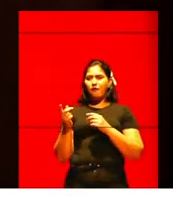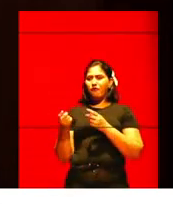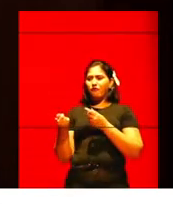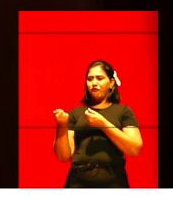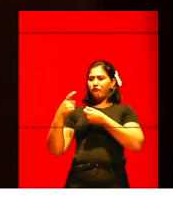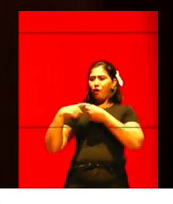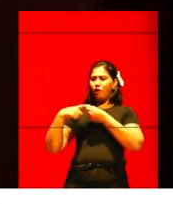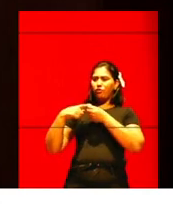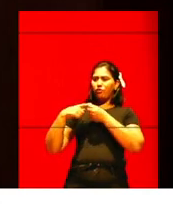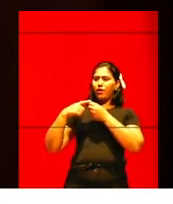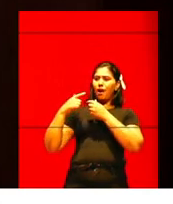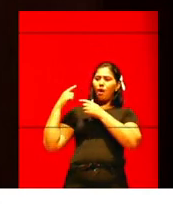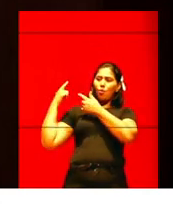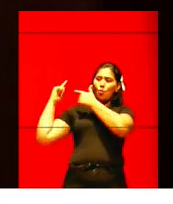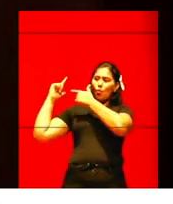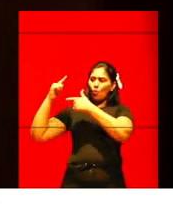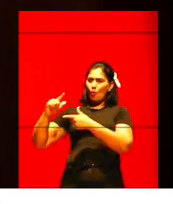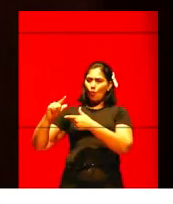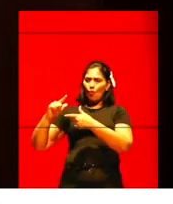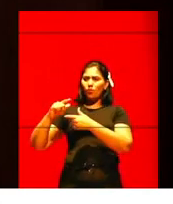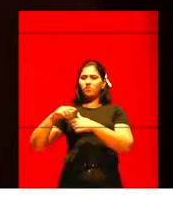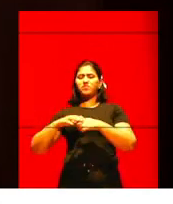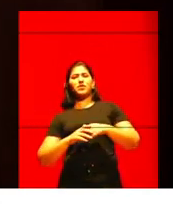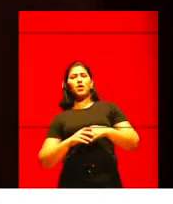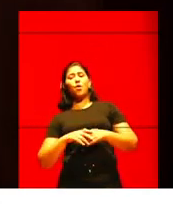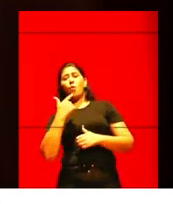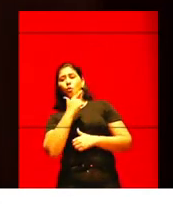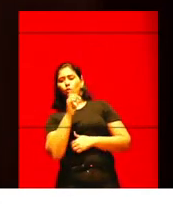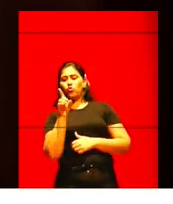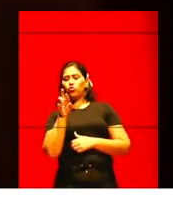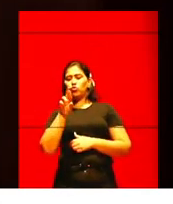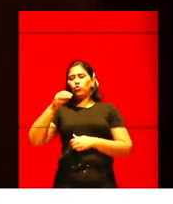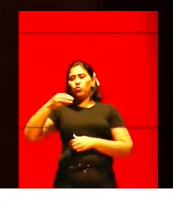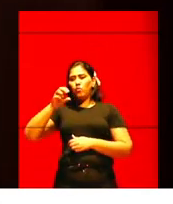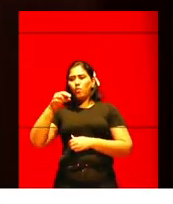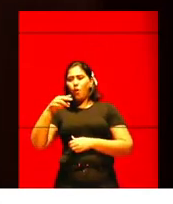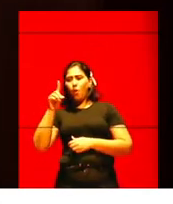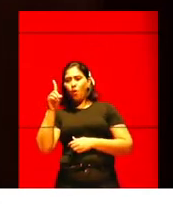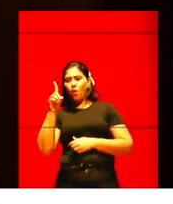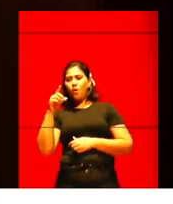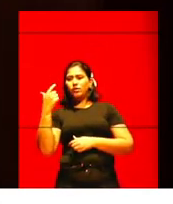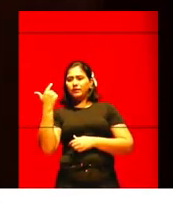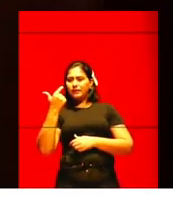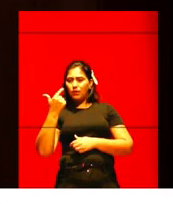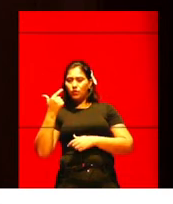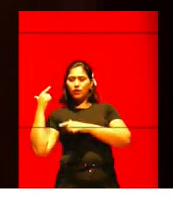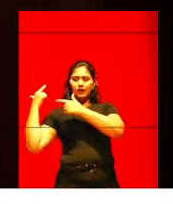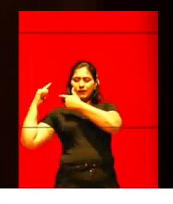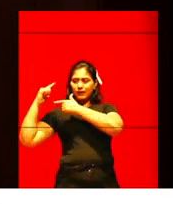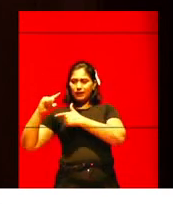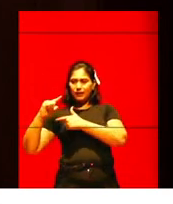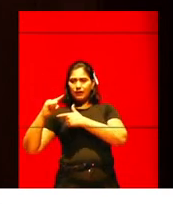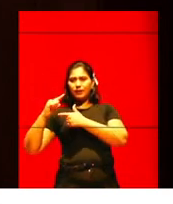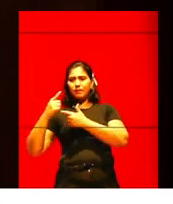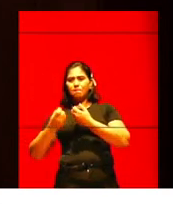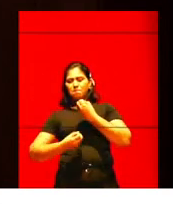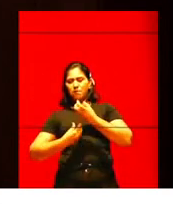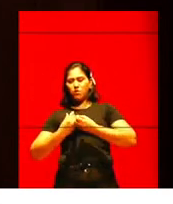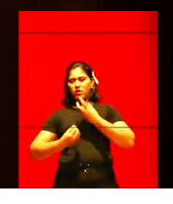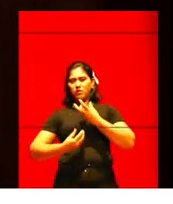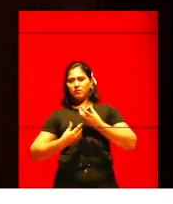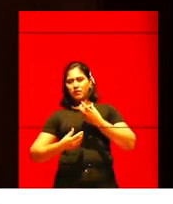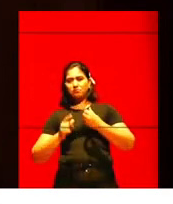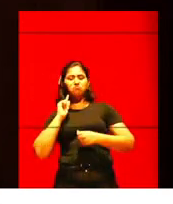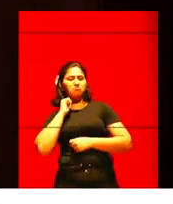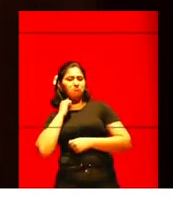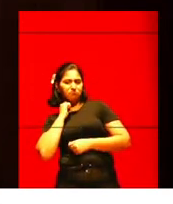geração. Né? O Drummond é da segunda geração poética, Ferreira Goulart é da terceira geração. Poema sujo, grava esse nome,